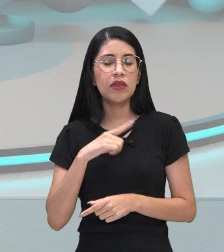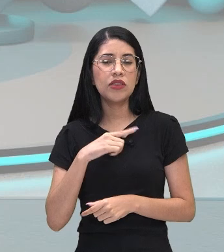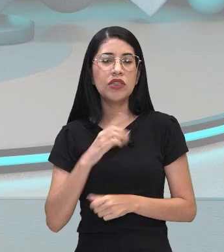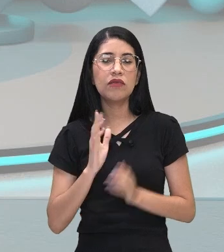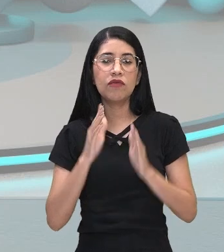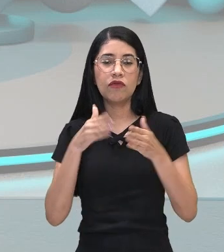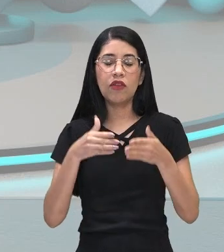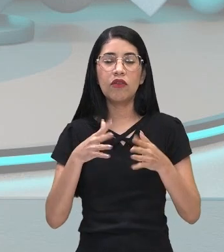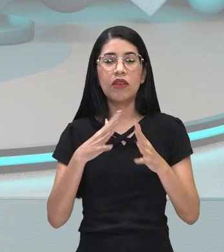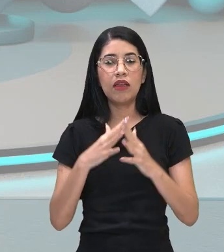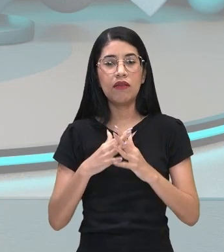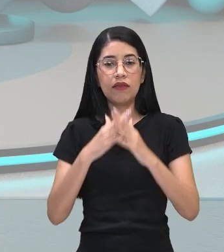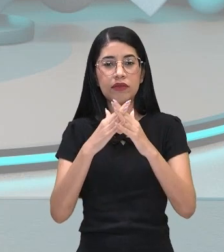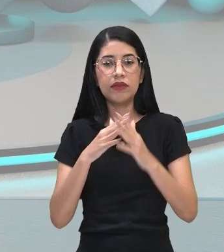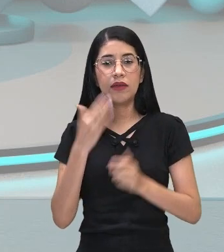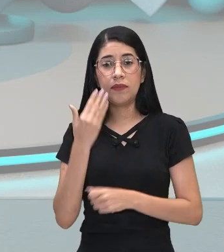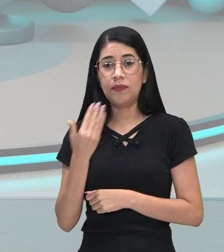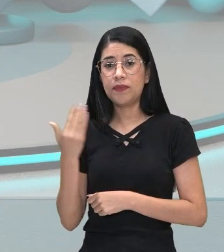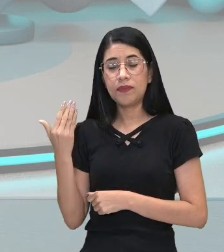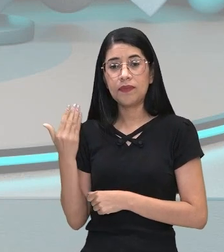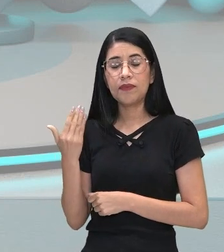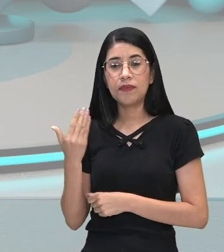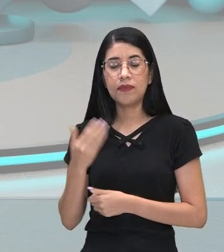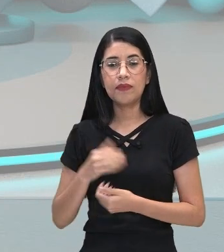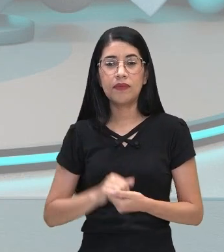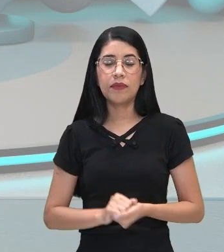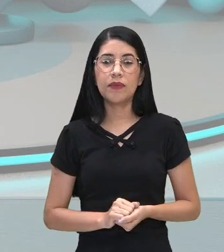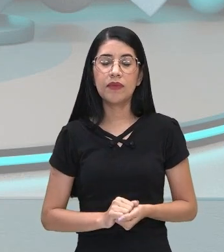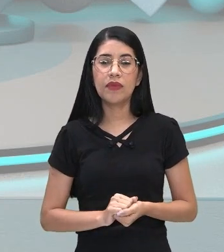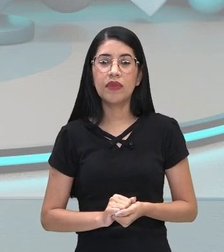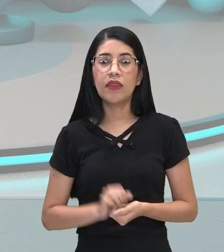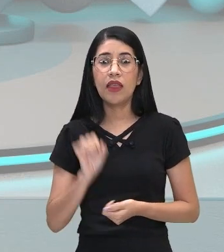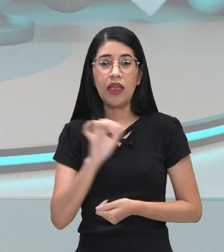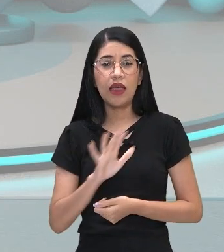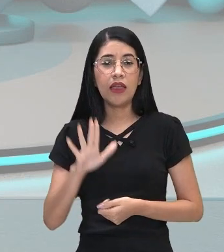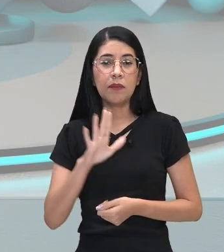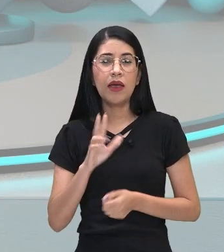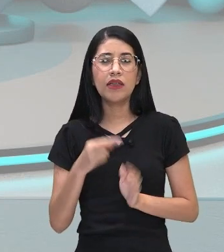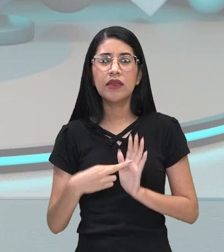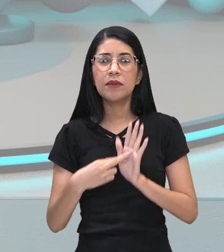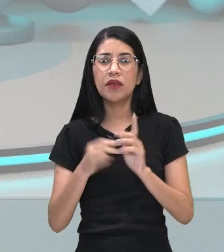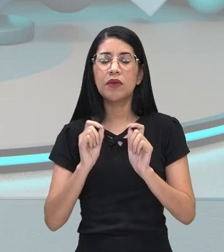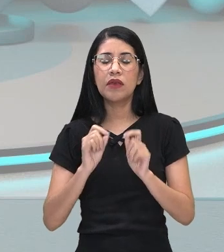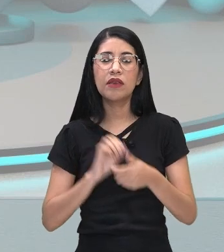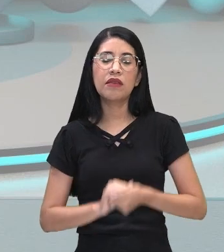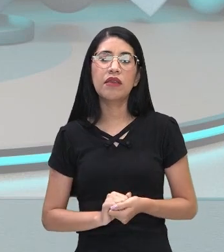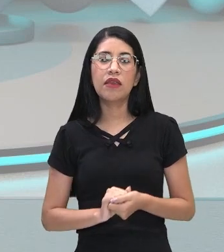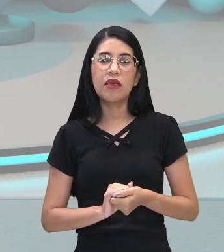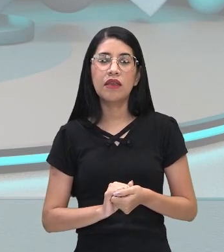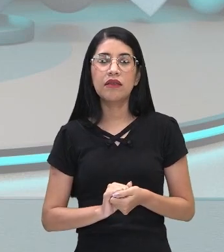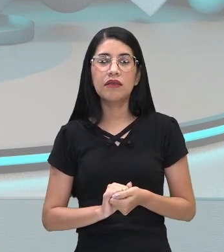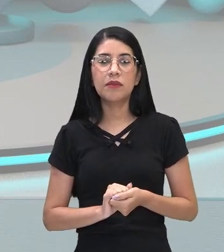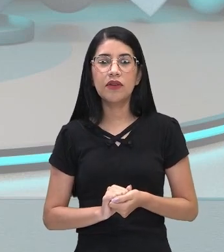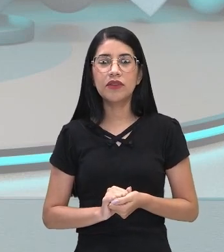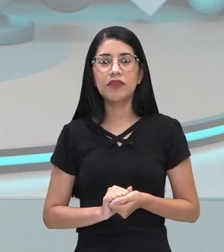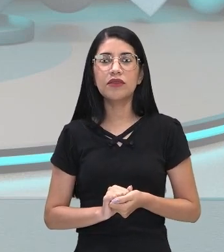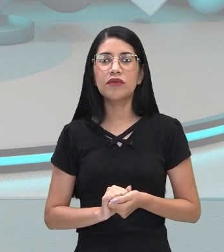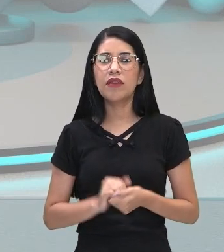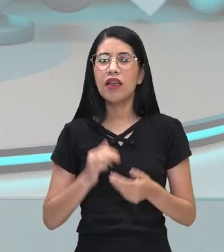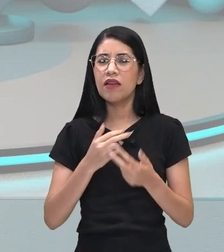gótica. Vamos mostrar agora essas imagens. Como vocês podem ver aqui, olha, são figuras monstruosas.